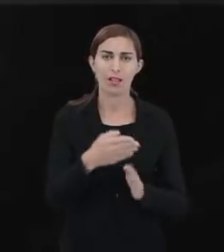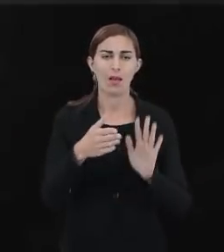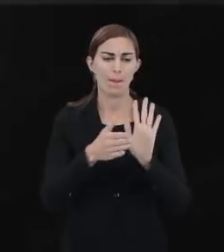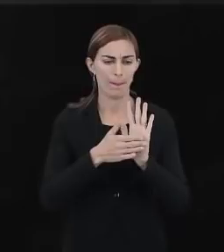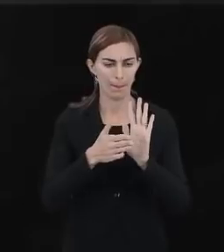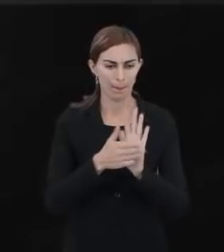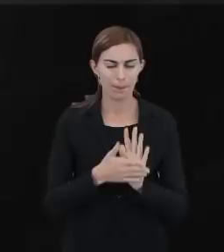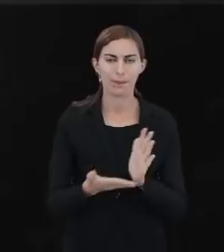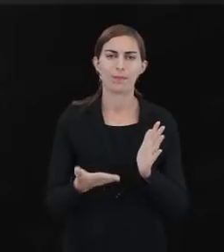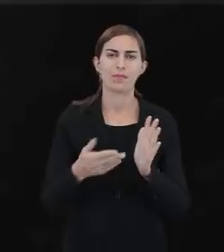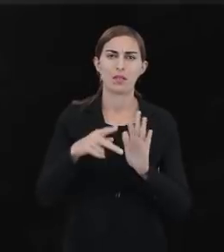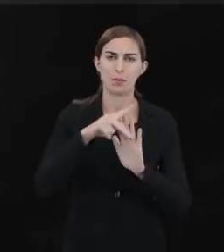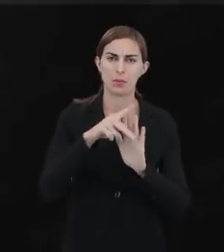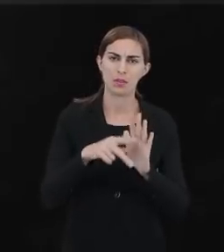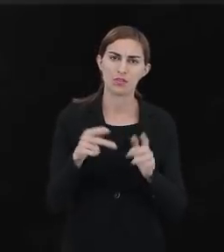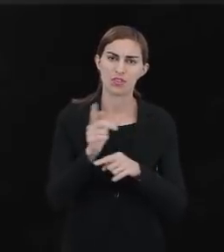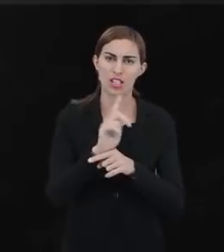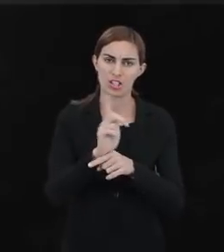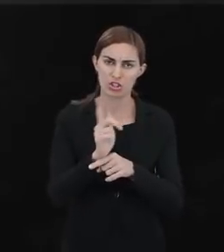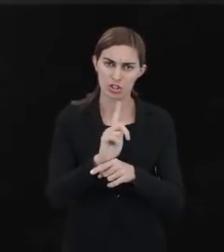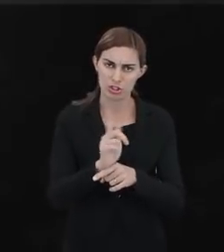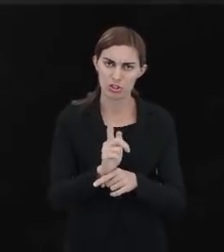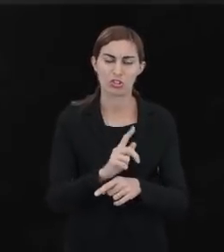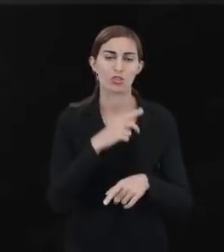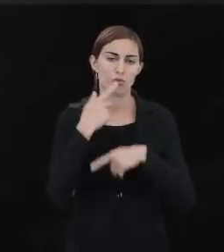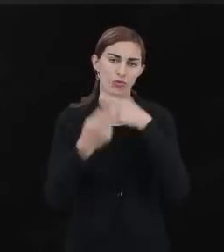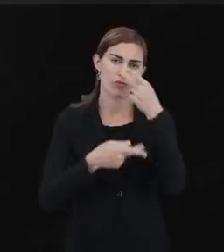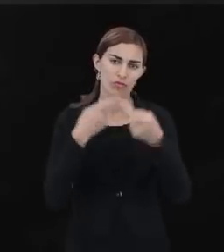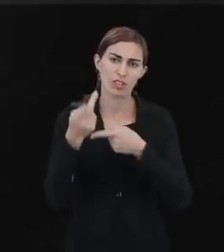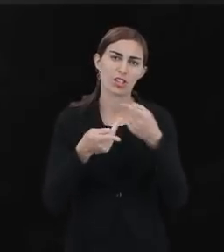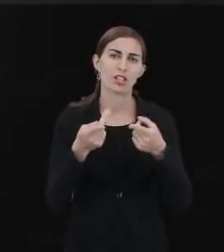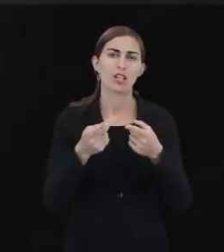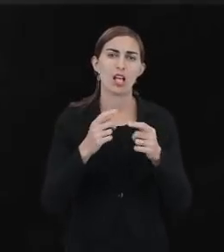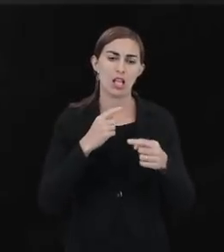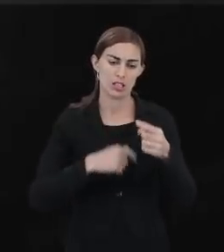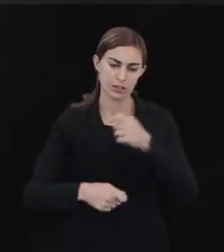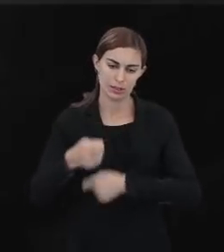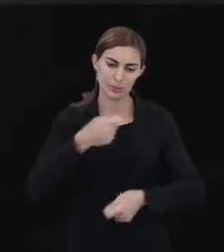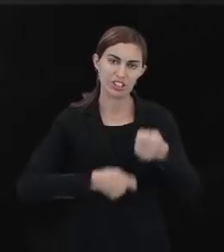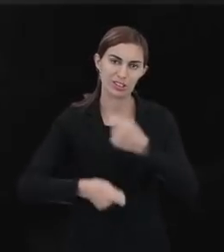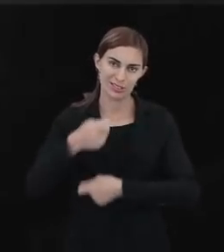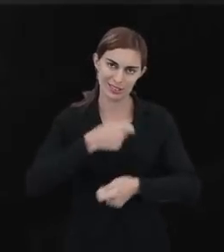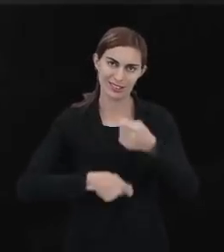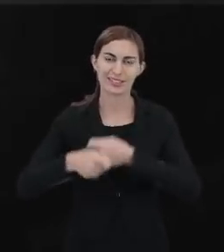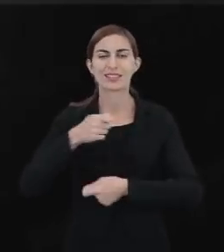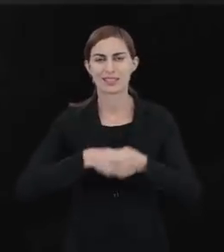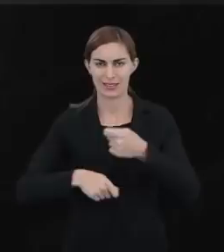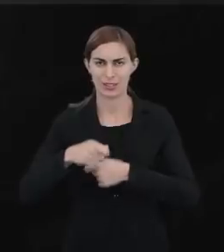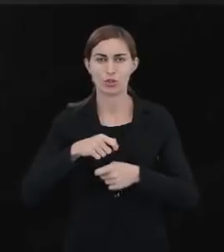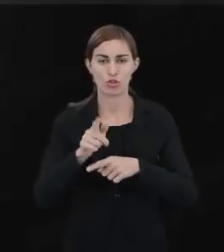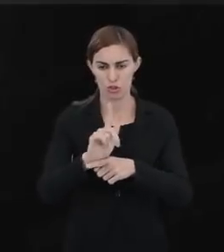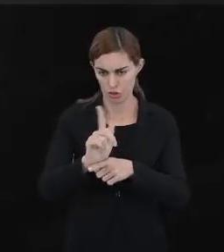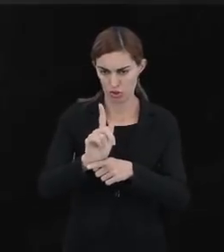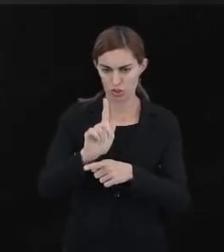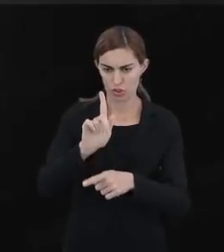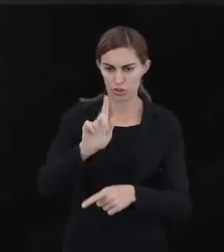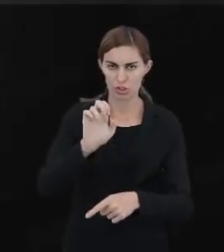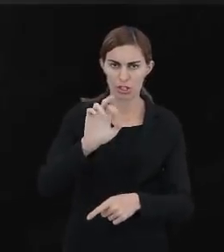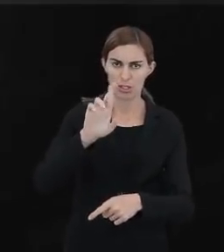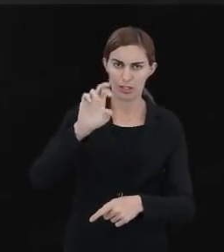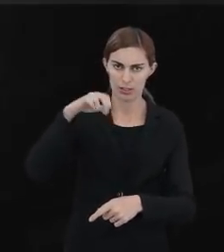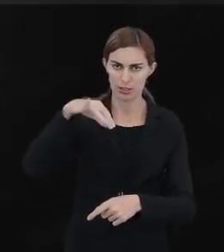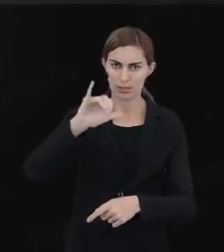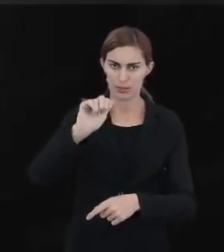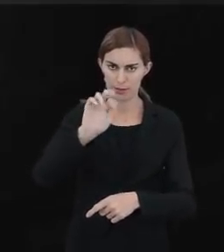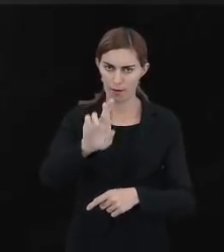administração do gestão dos falamos em administração então geres ea